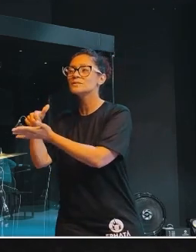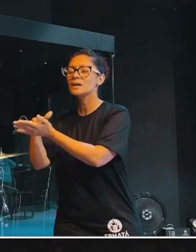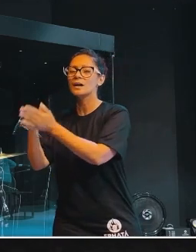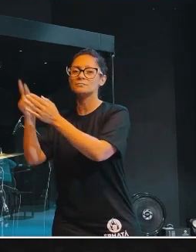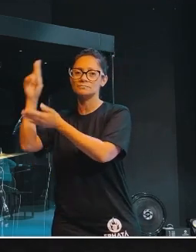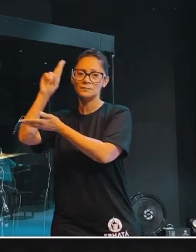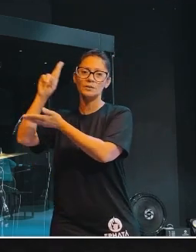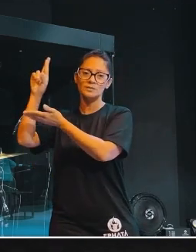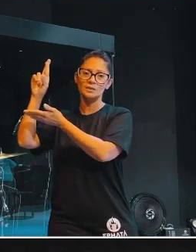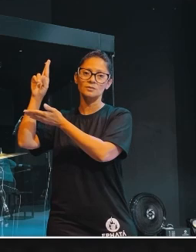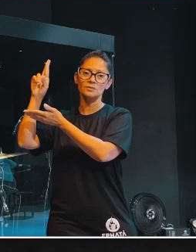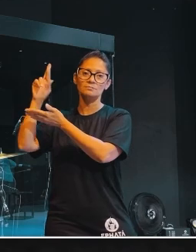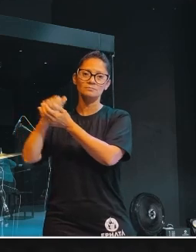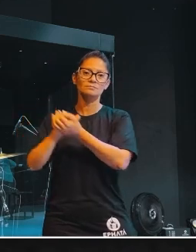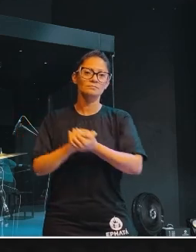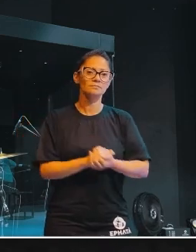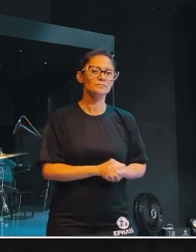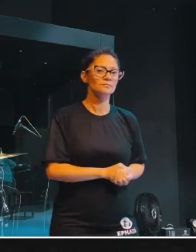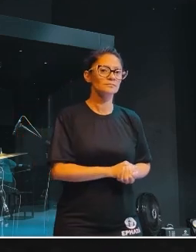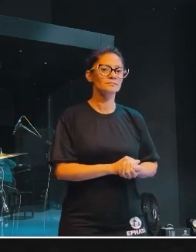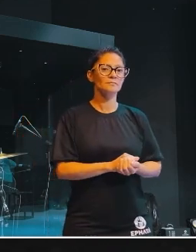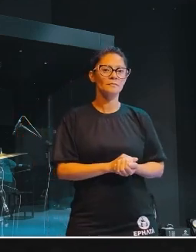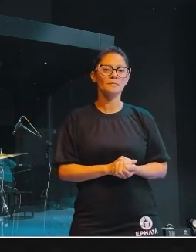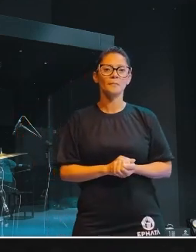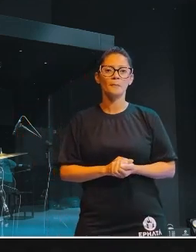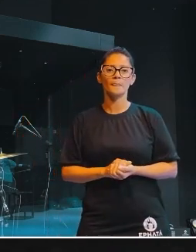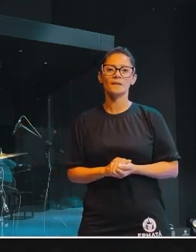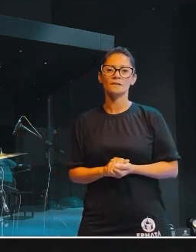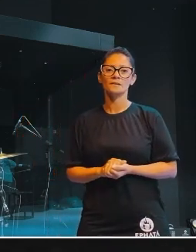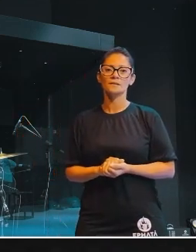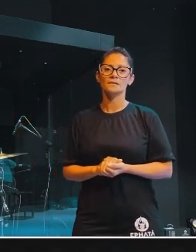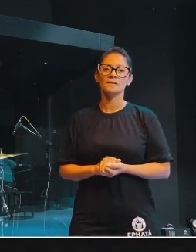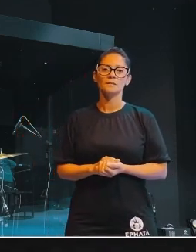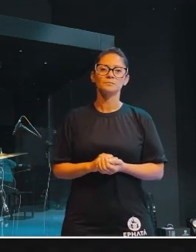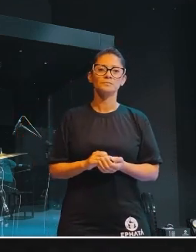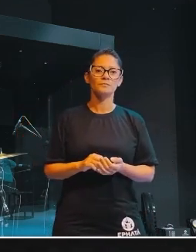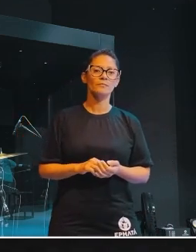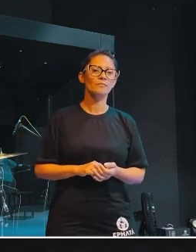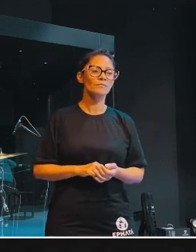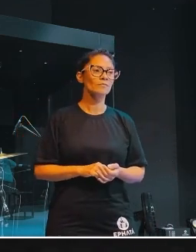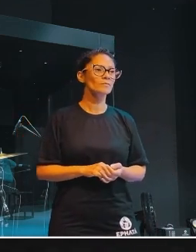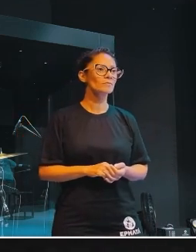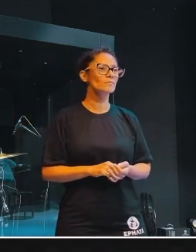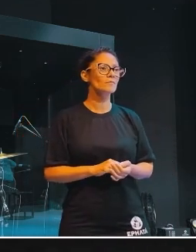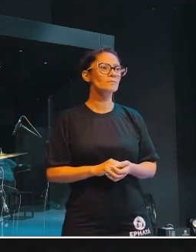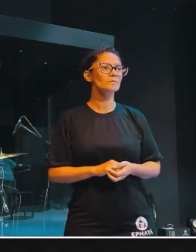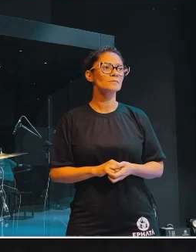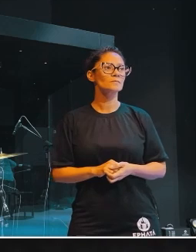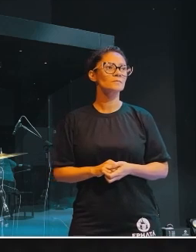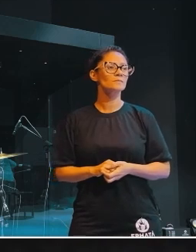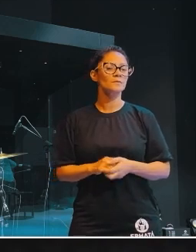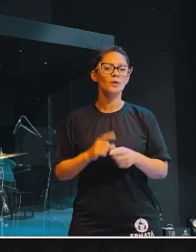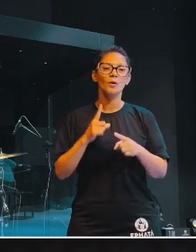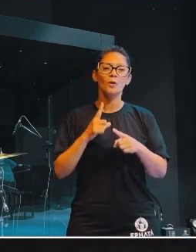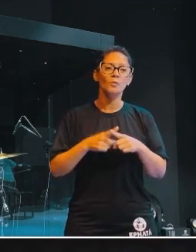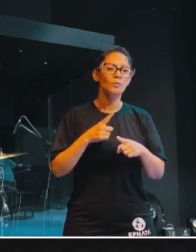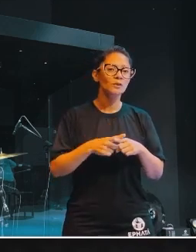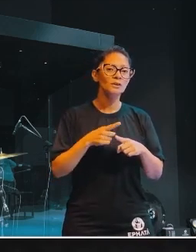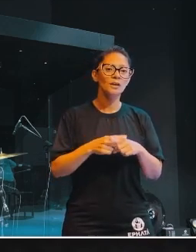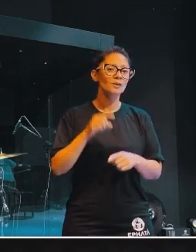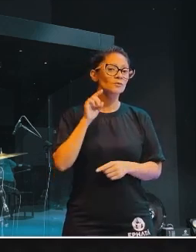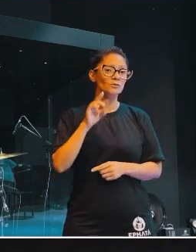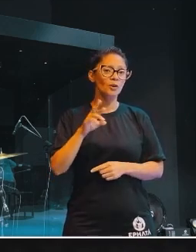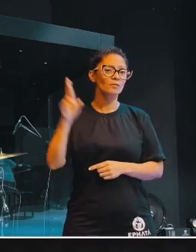Nunca entre em uma guerra sem antes consultar o Senhor. Por quê, pastor? Porque só o